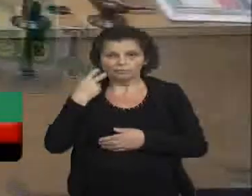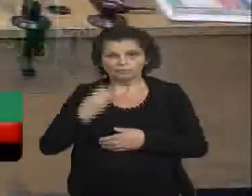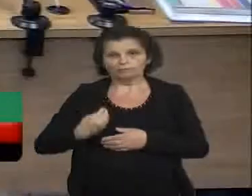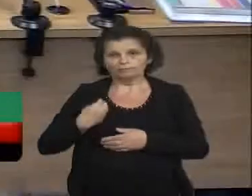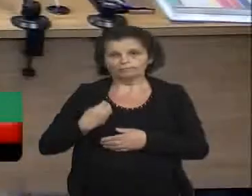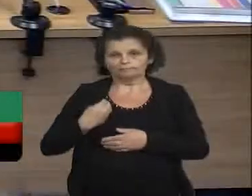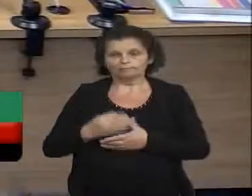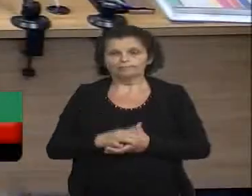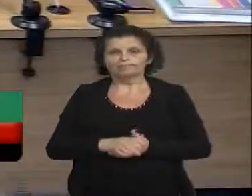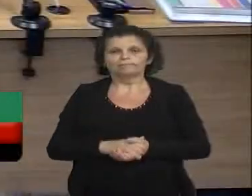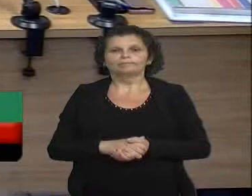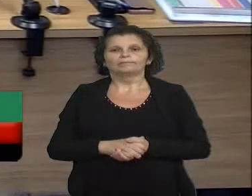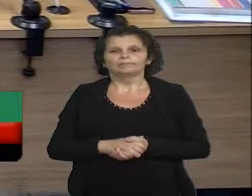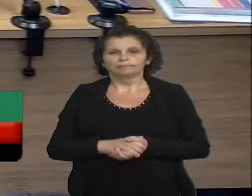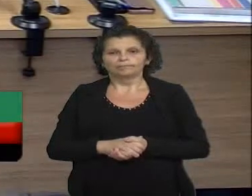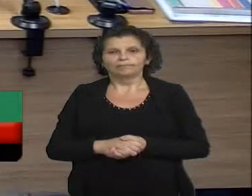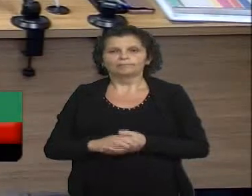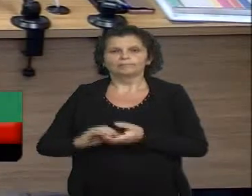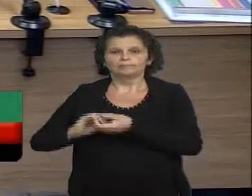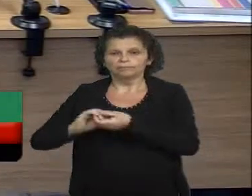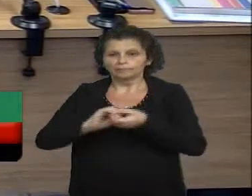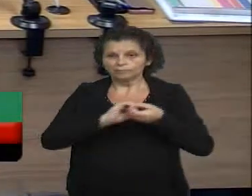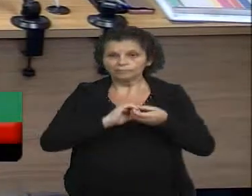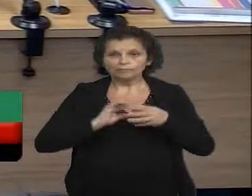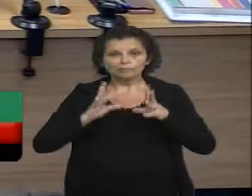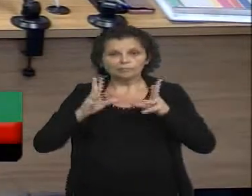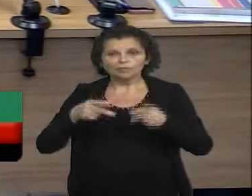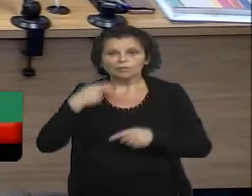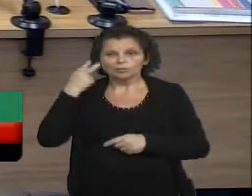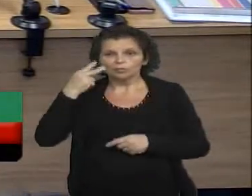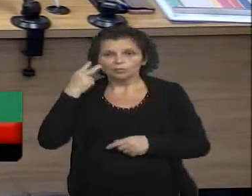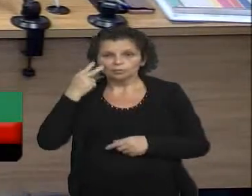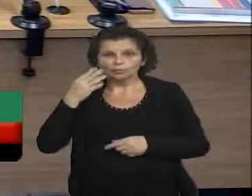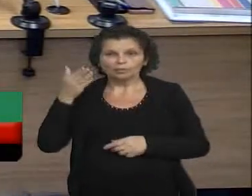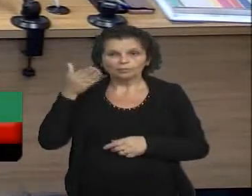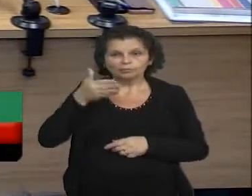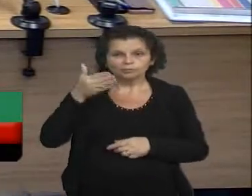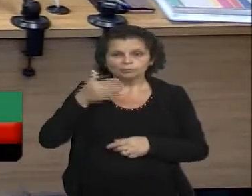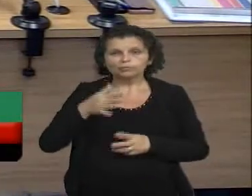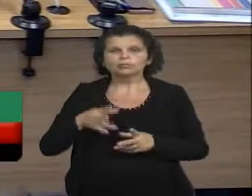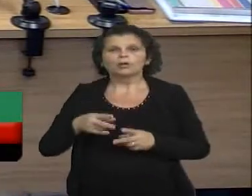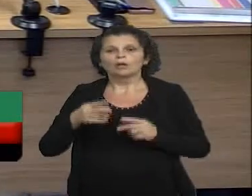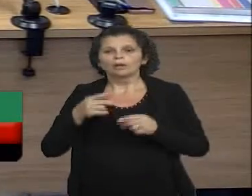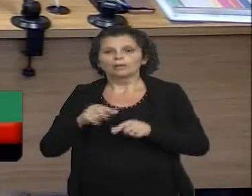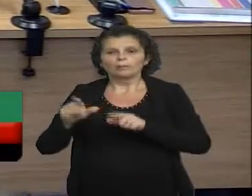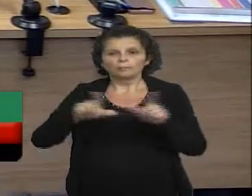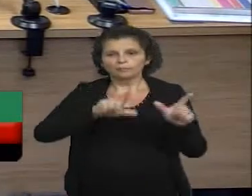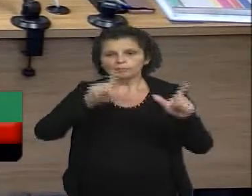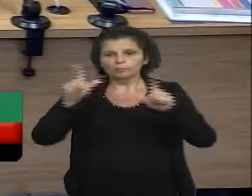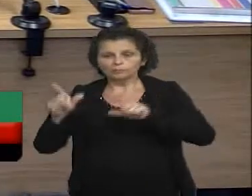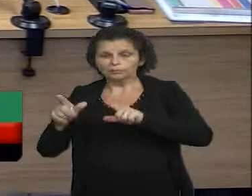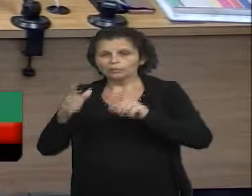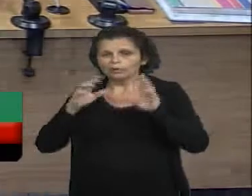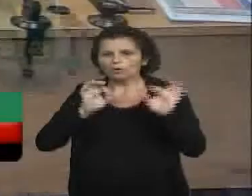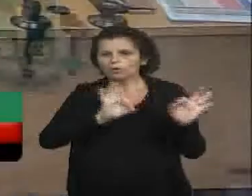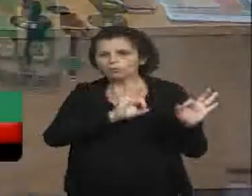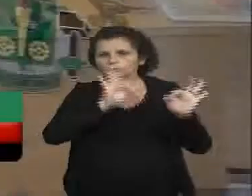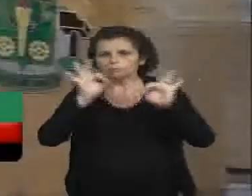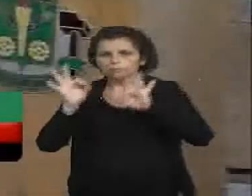neste momento. Mais uma vez, saudar os senhores vereadores, saudar aqui a imprensa, saudar quem está nos